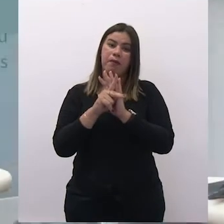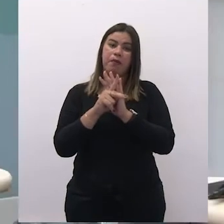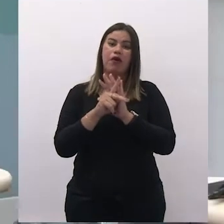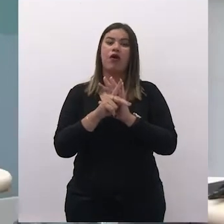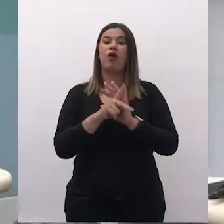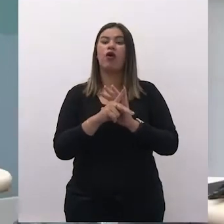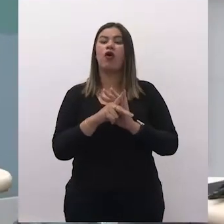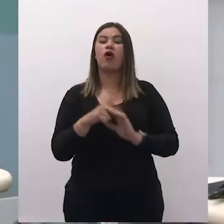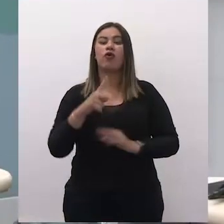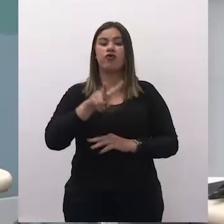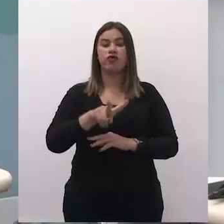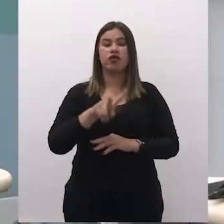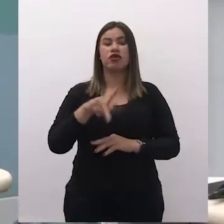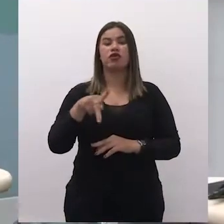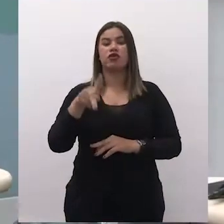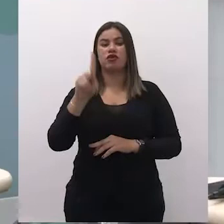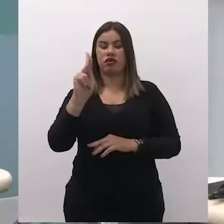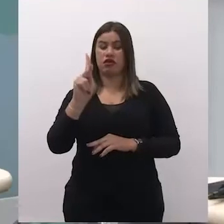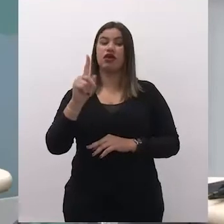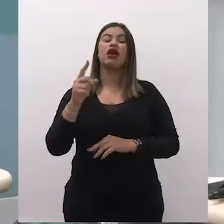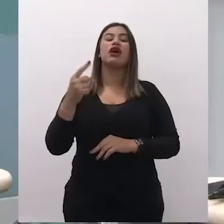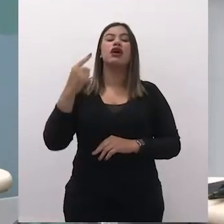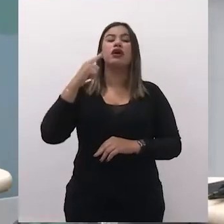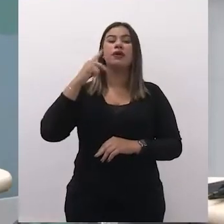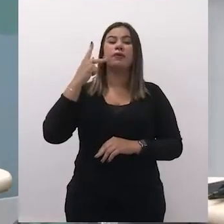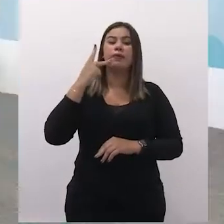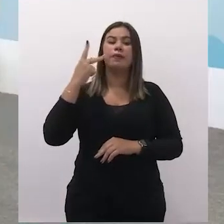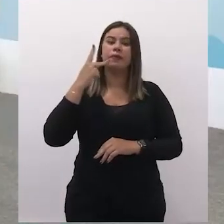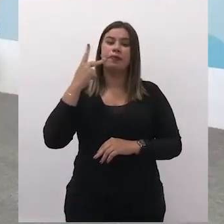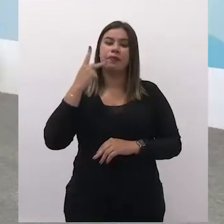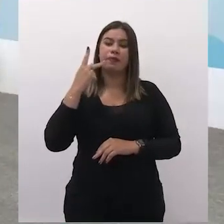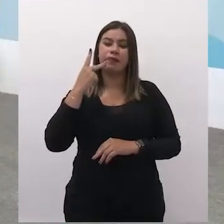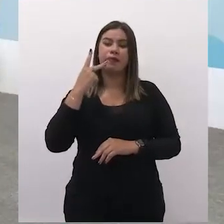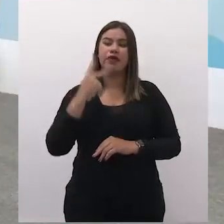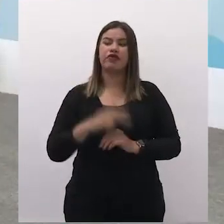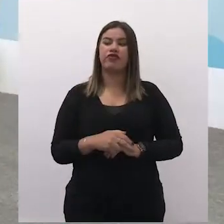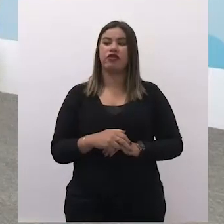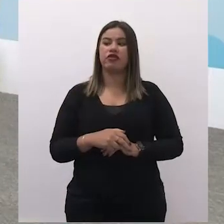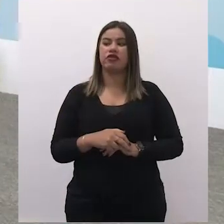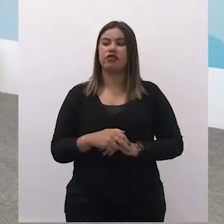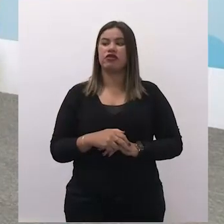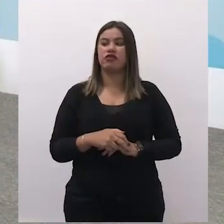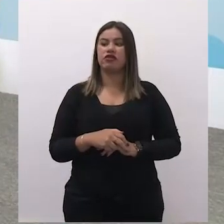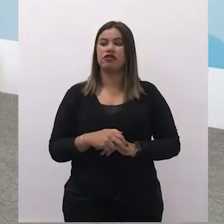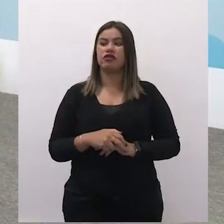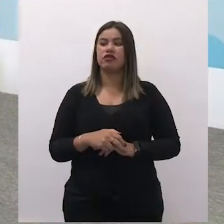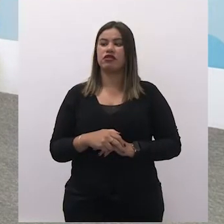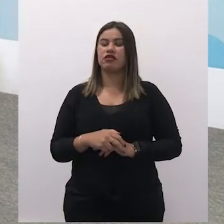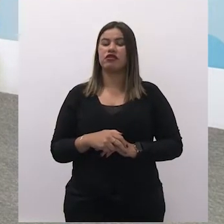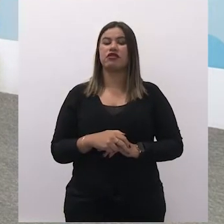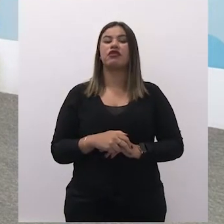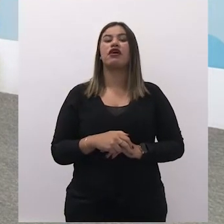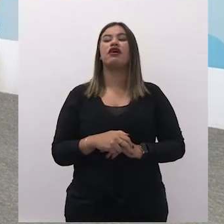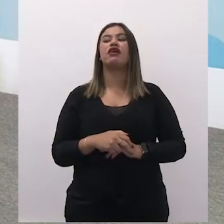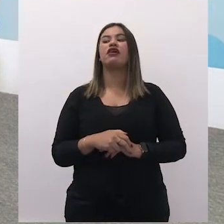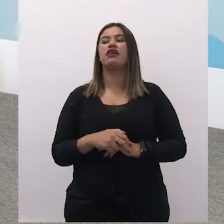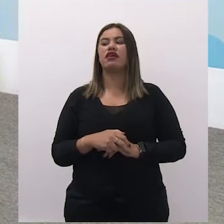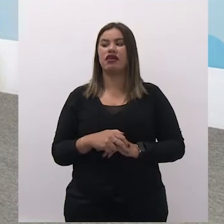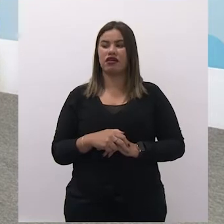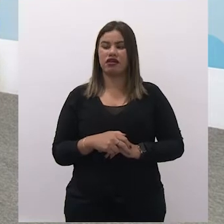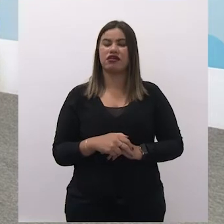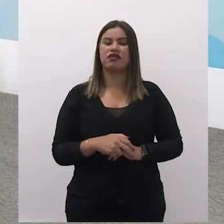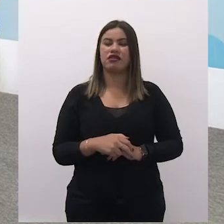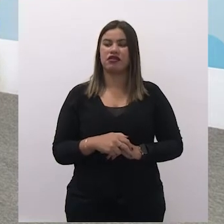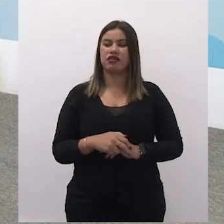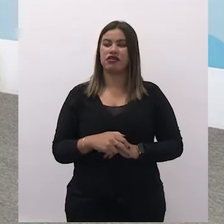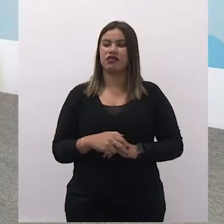Vygotsky, Vallon e Piaget. Grazi, vamos retomar, né, recapitular a nossa formação